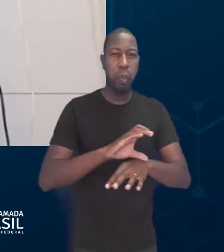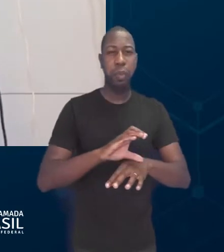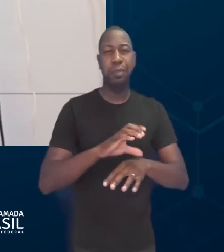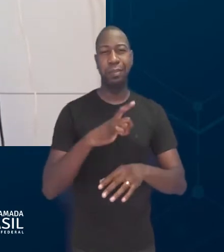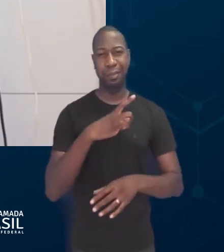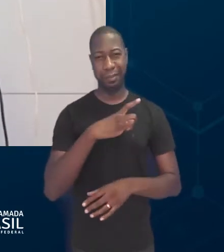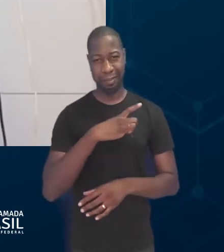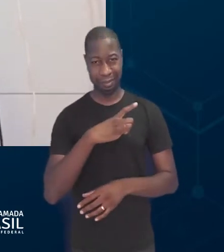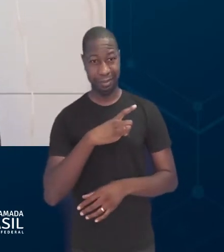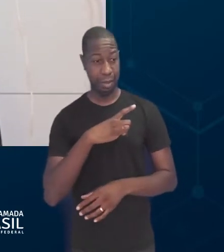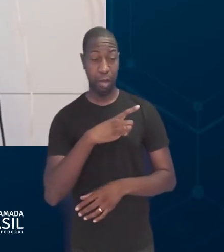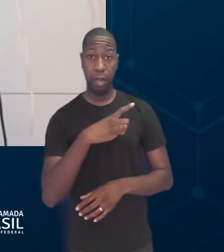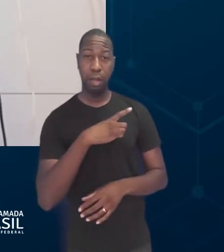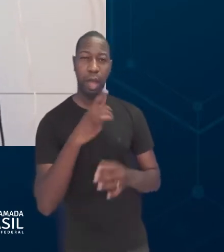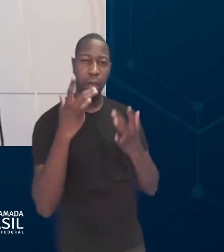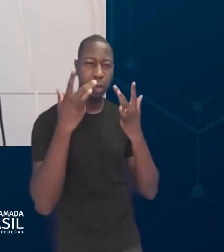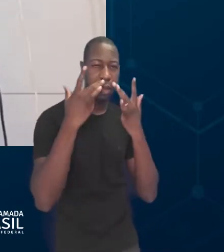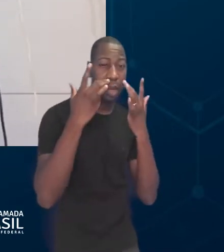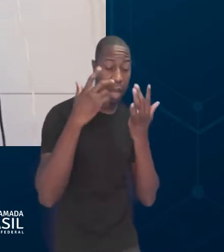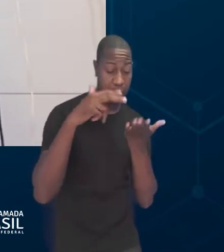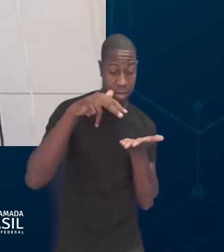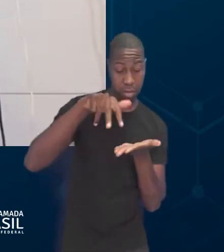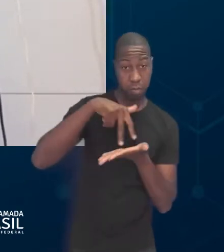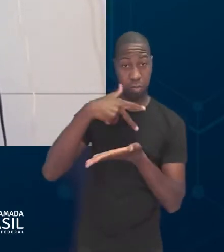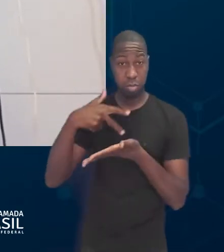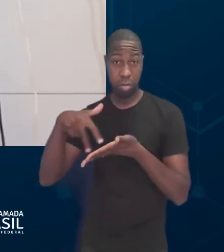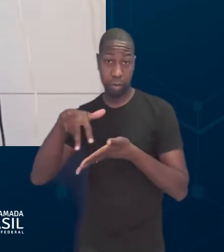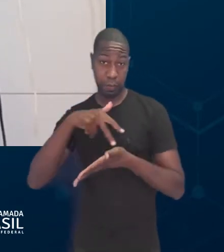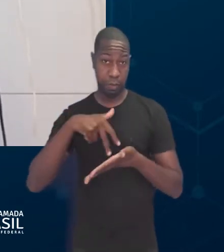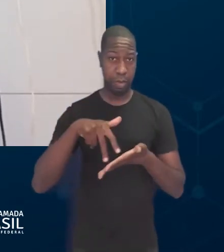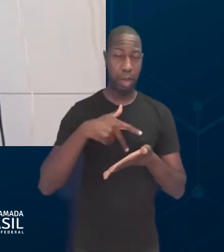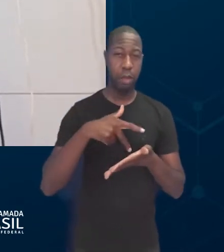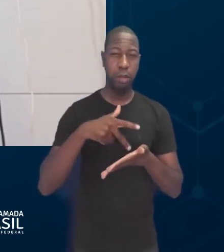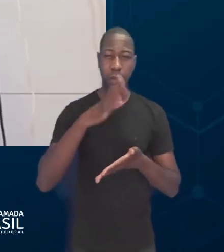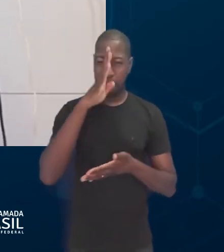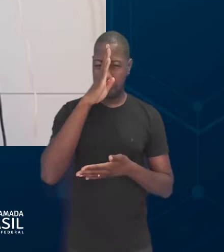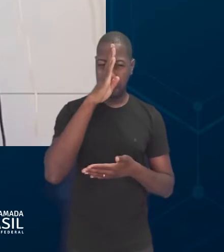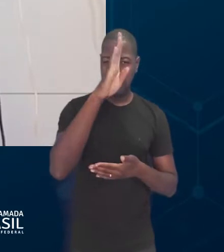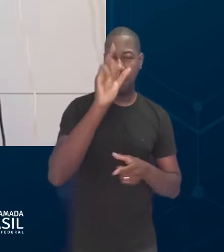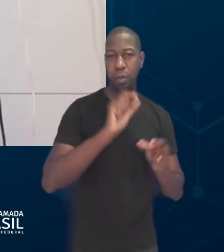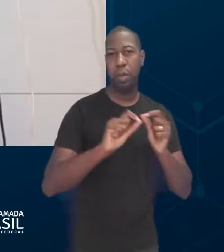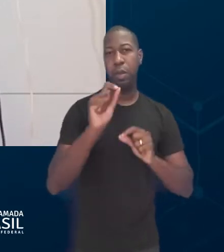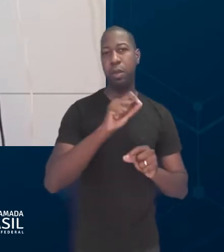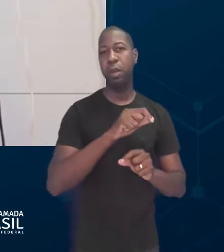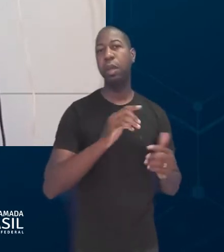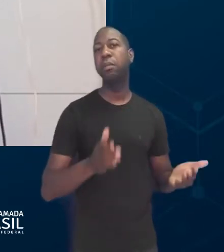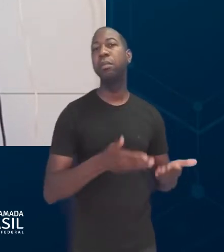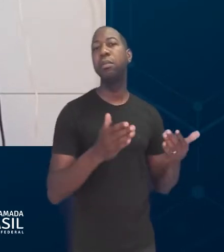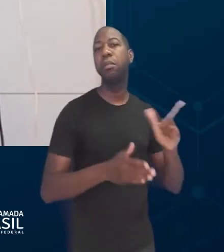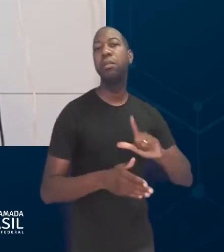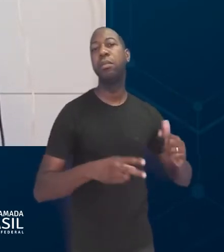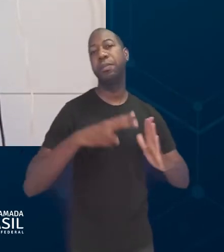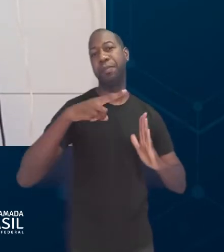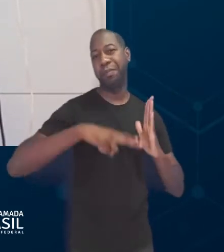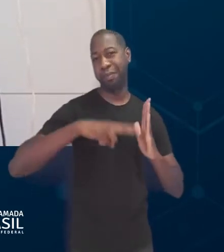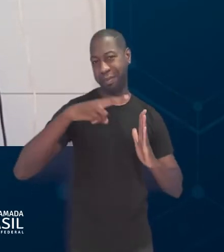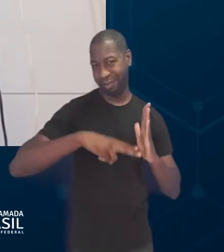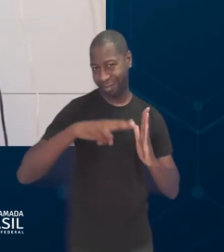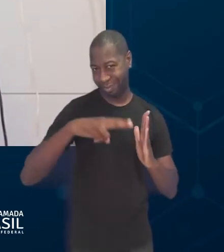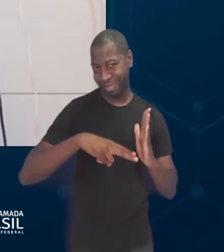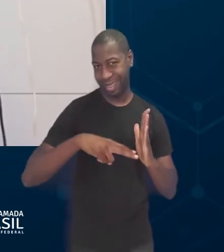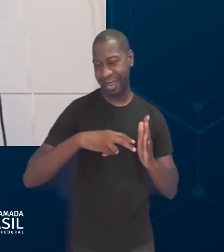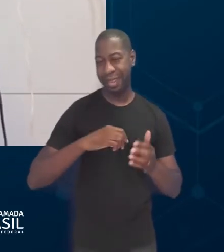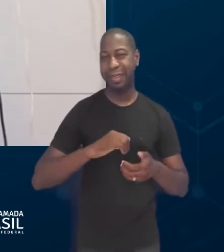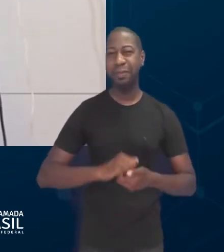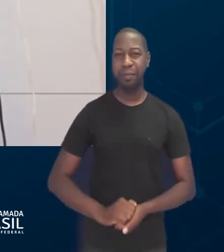peças teatrais e, é claro, o incentivo à leitura literária. Né? Também neste